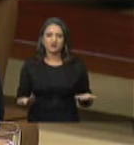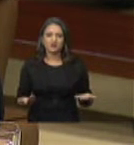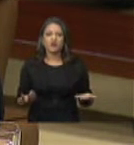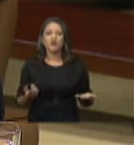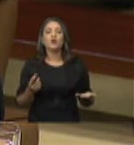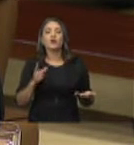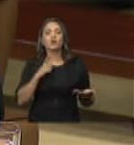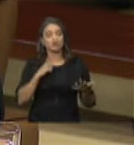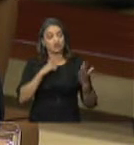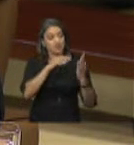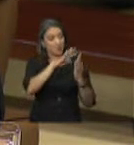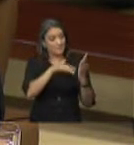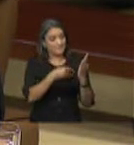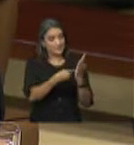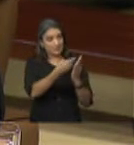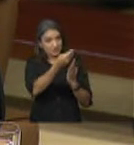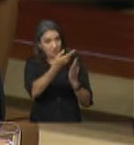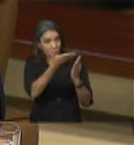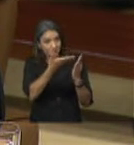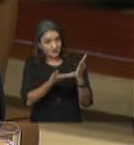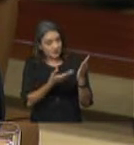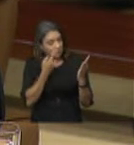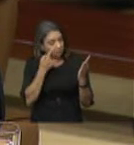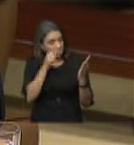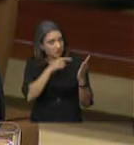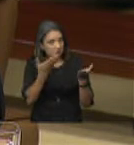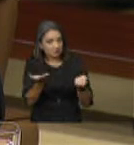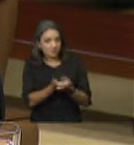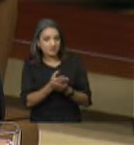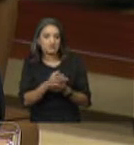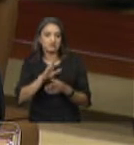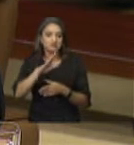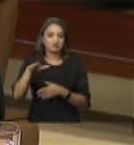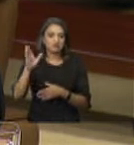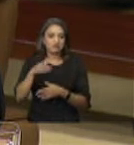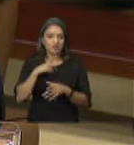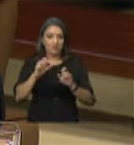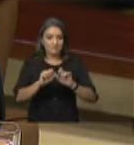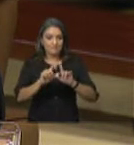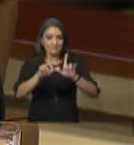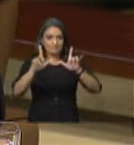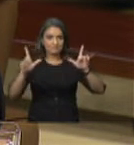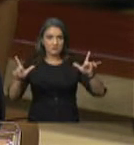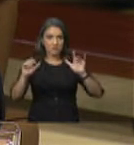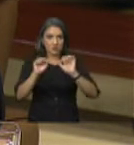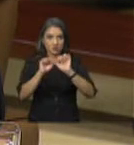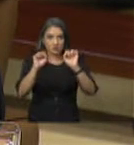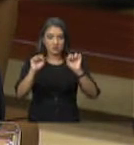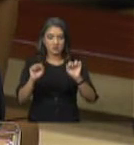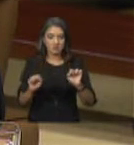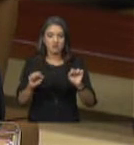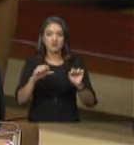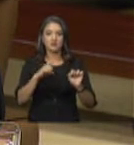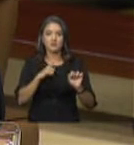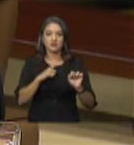com a petição inicial da ação rescisória aberta no nosso sistema de